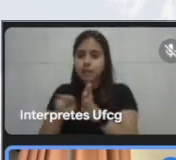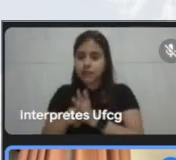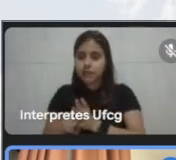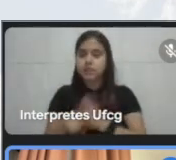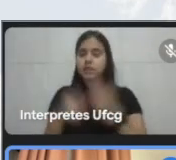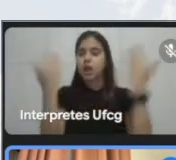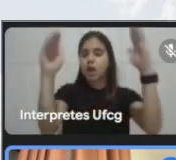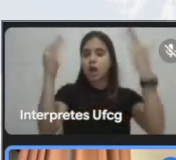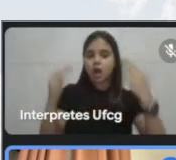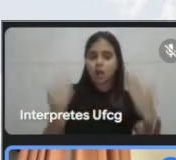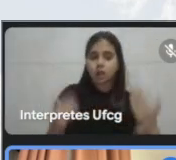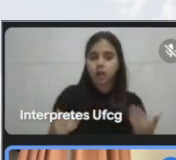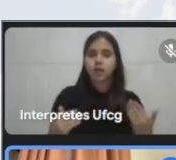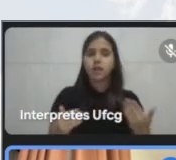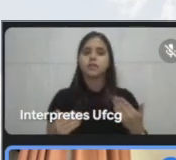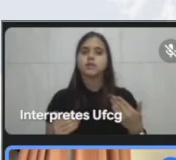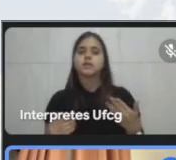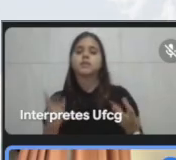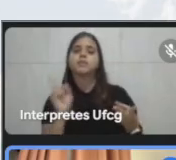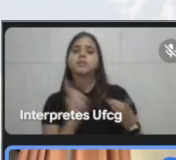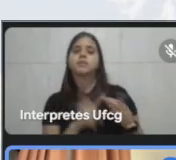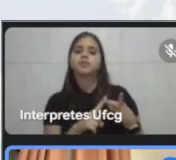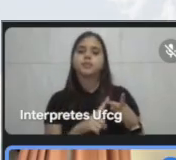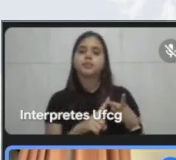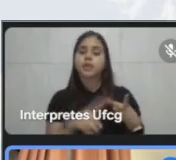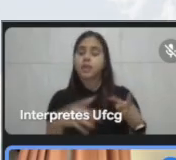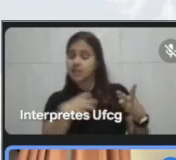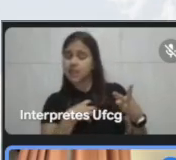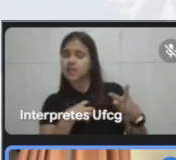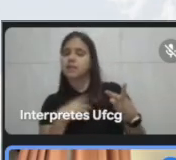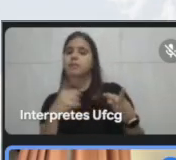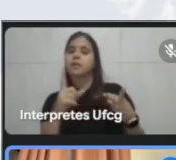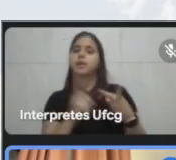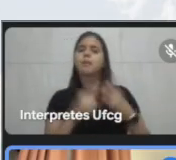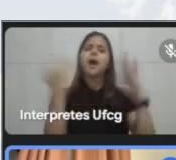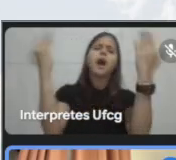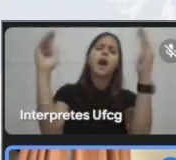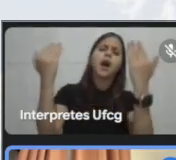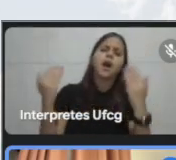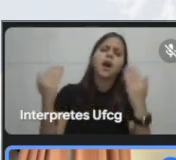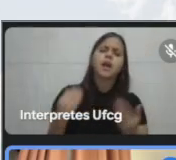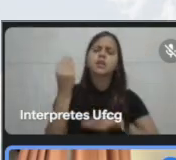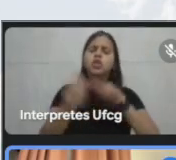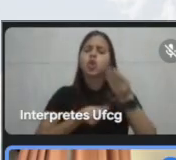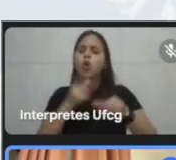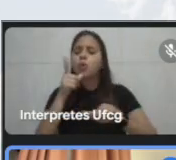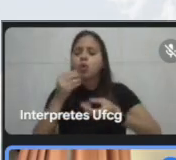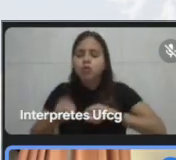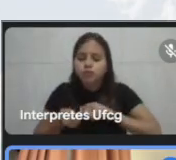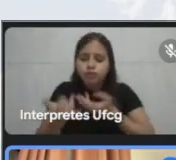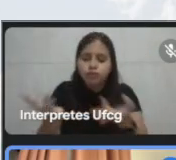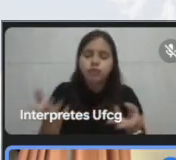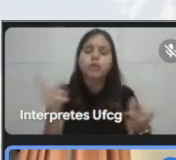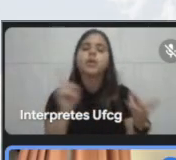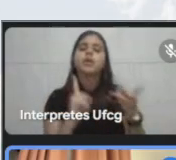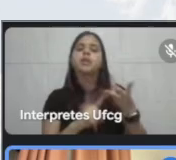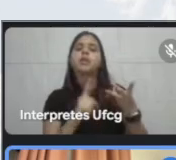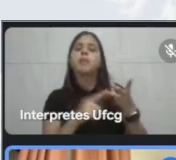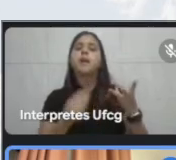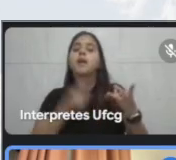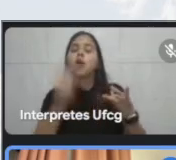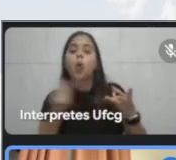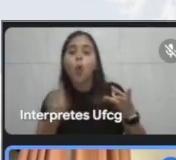análise de sensibilidade, análise de simulação de abastecimento e uma terceira, análise de